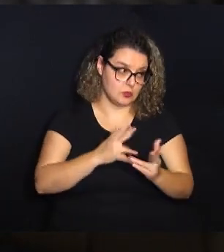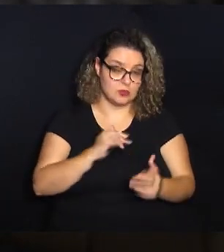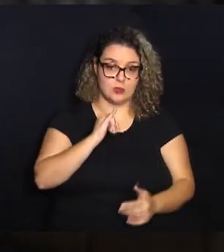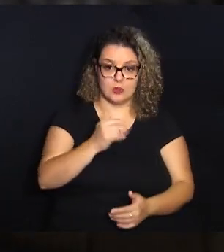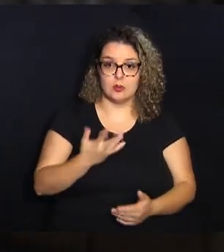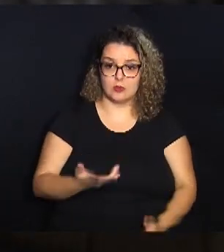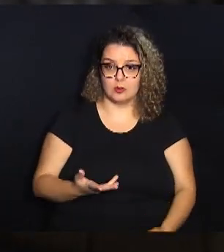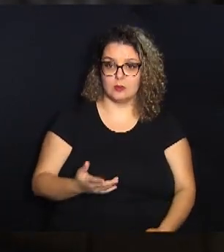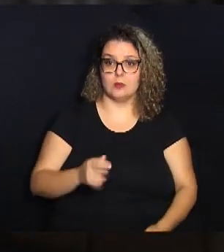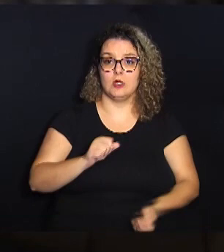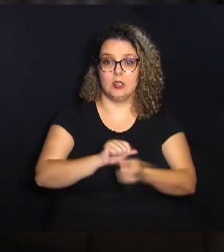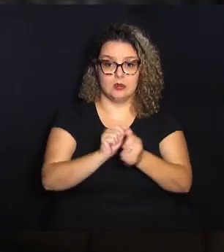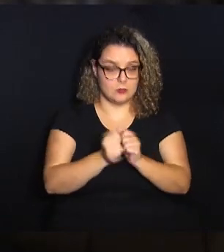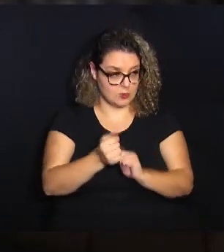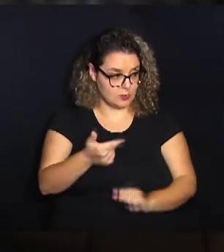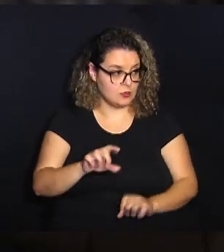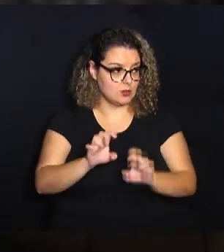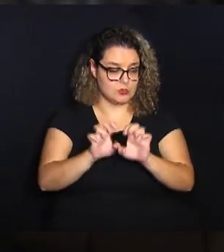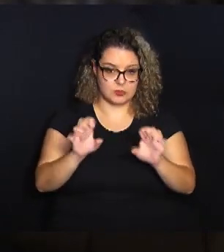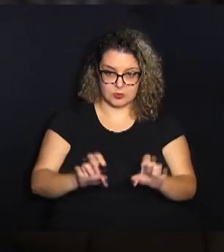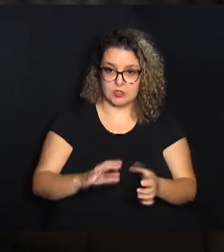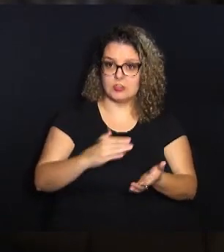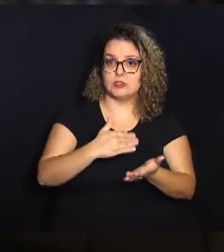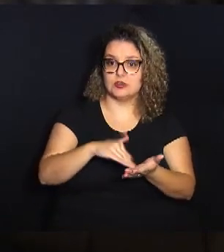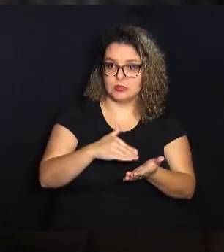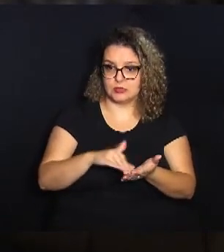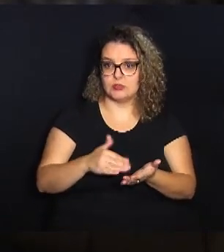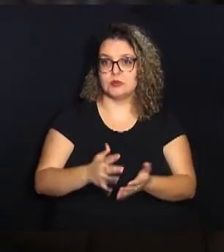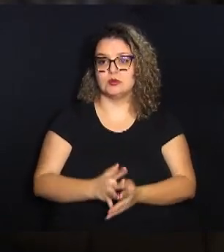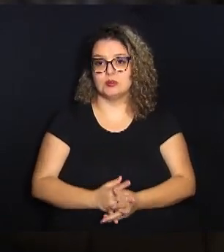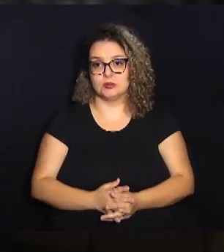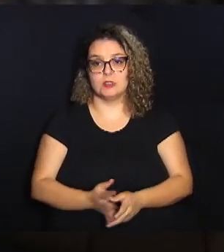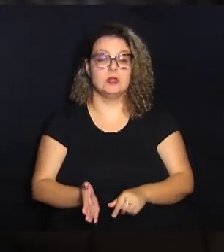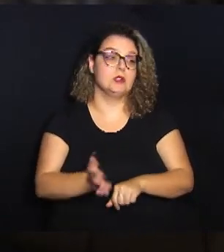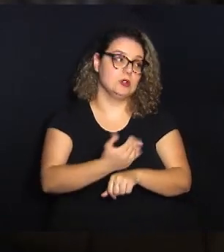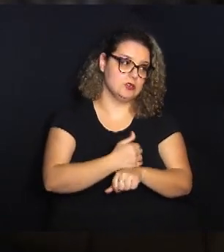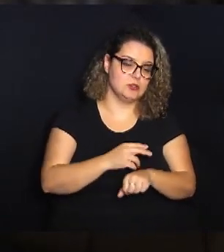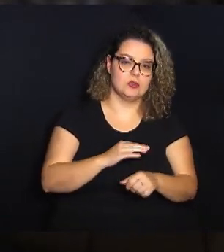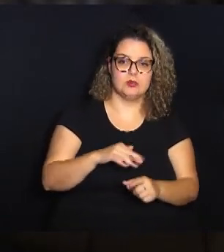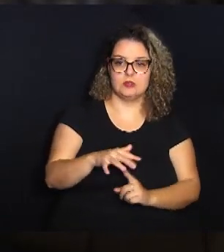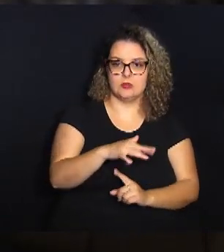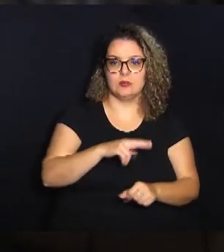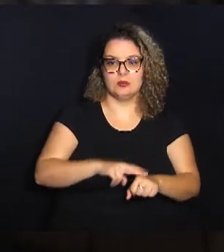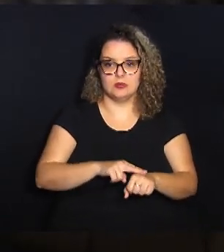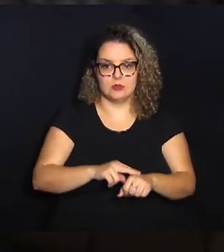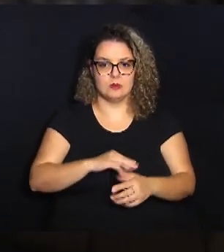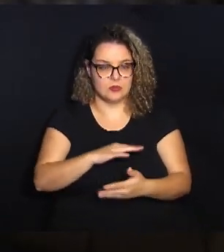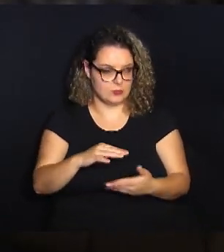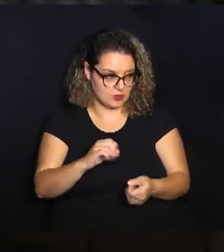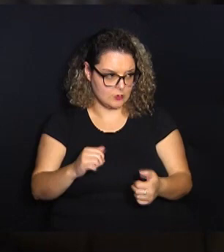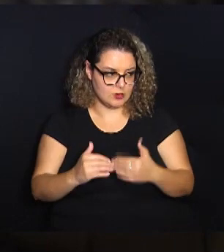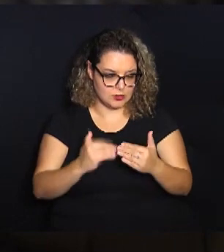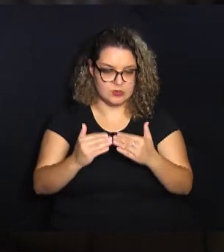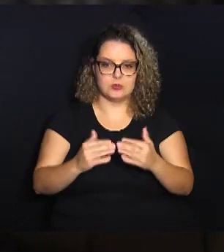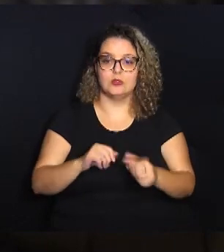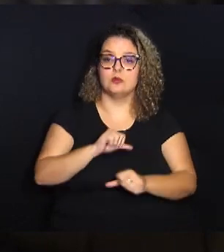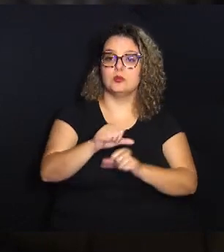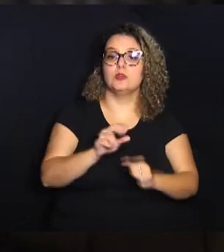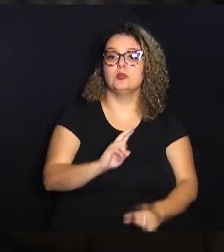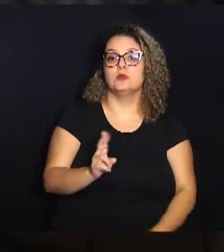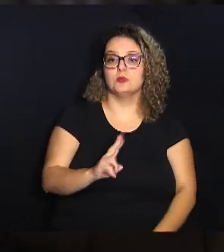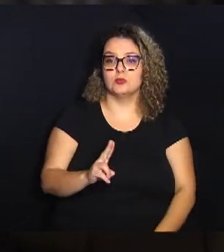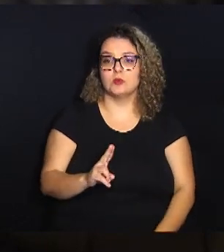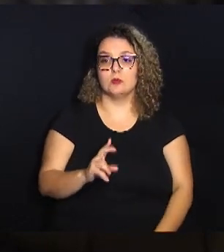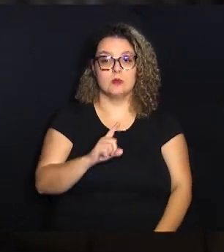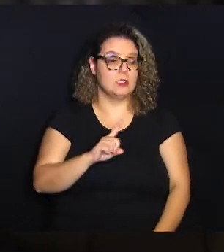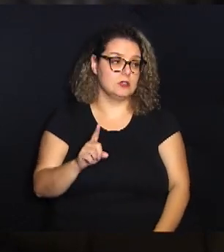disse, a readequação da estrutura da Secretaria Antiga Verde, Meio Ambiente e Desenvolvimento Sustentável, que mudou o nome, mas não é